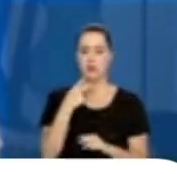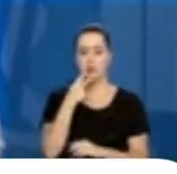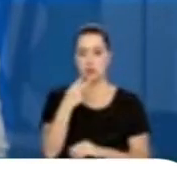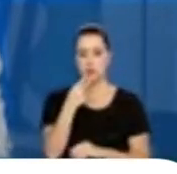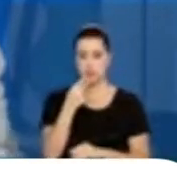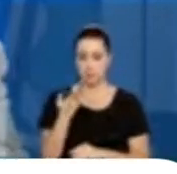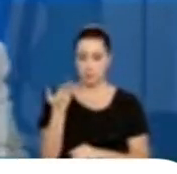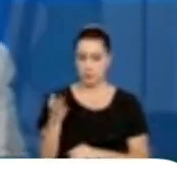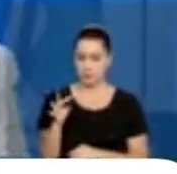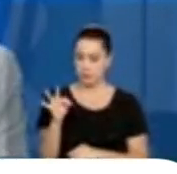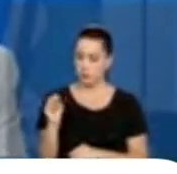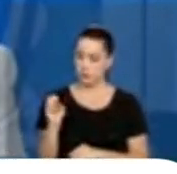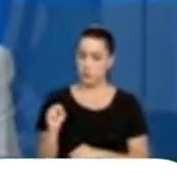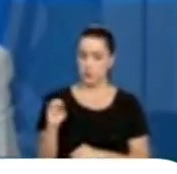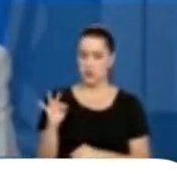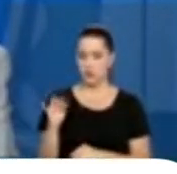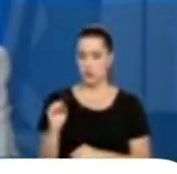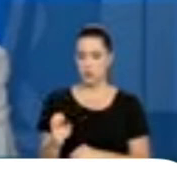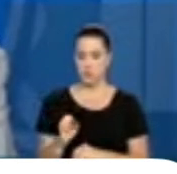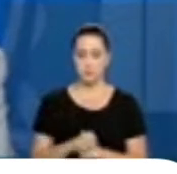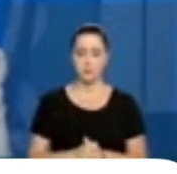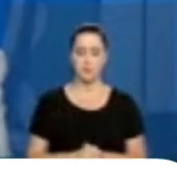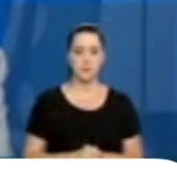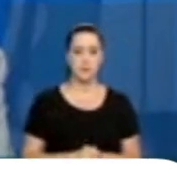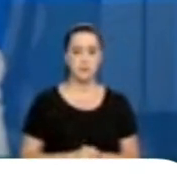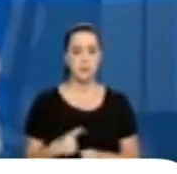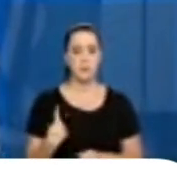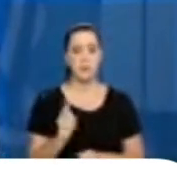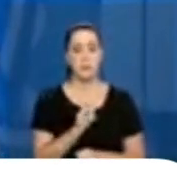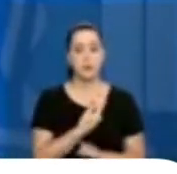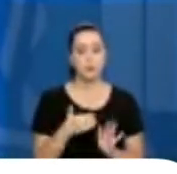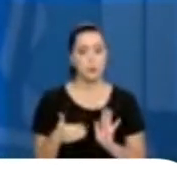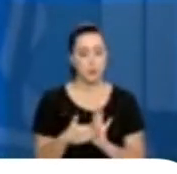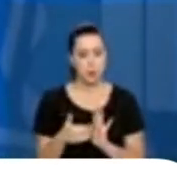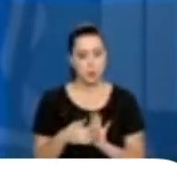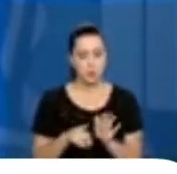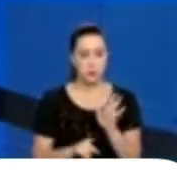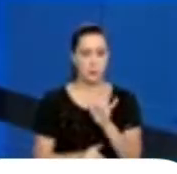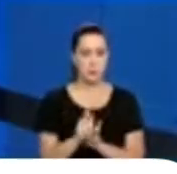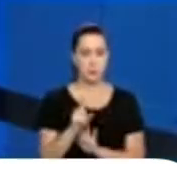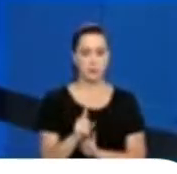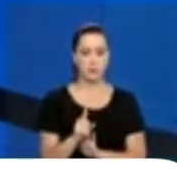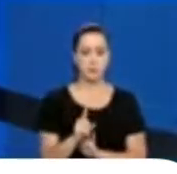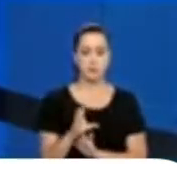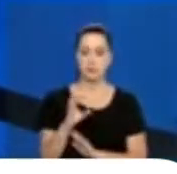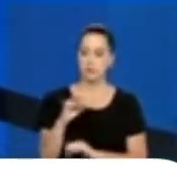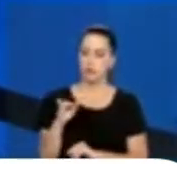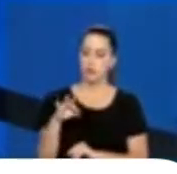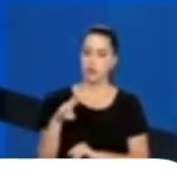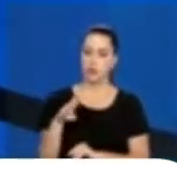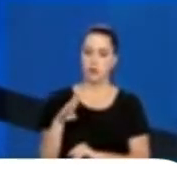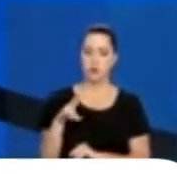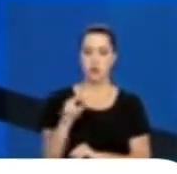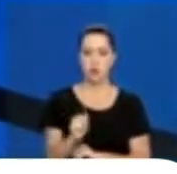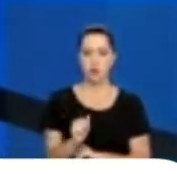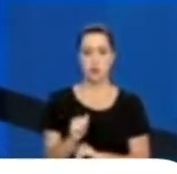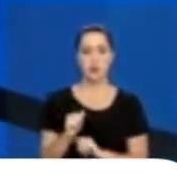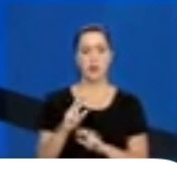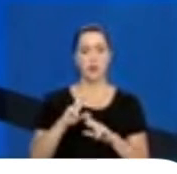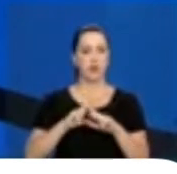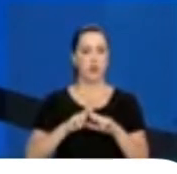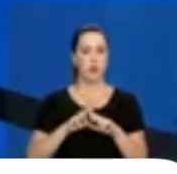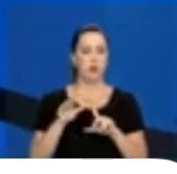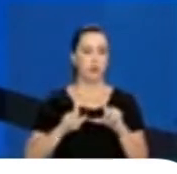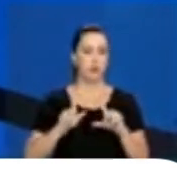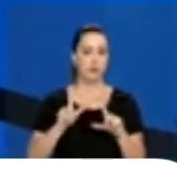testes laboratoriais. Renato? Nós vamos para a última pergunta. Cristina Lemos, Record TV. Dos 15